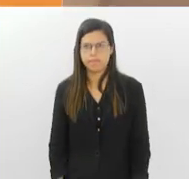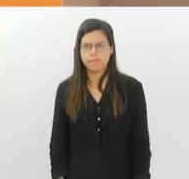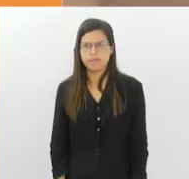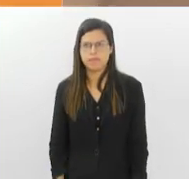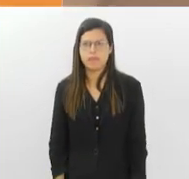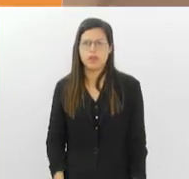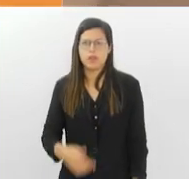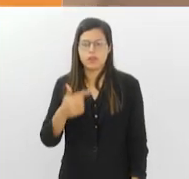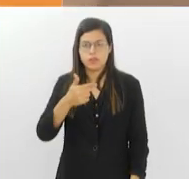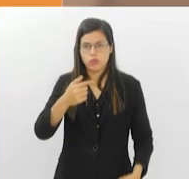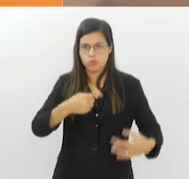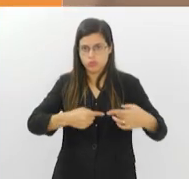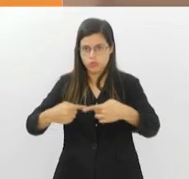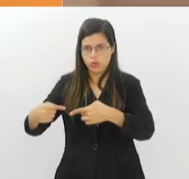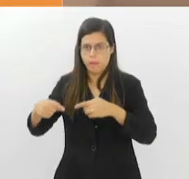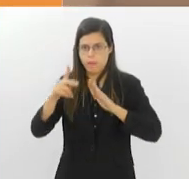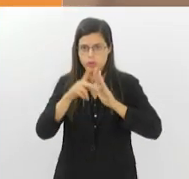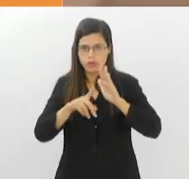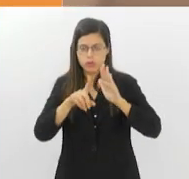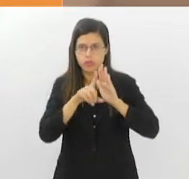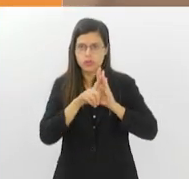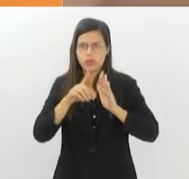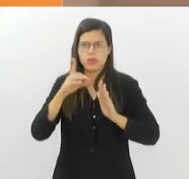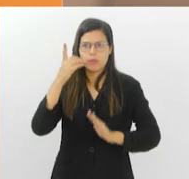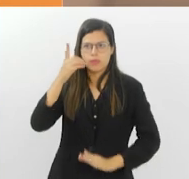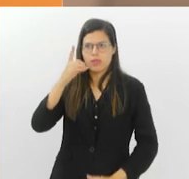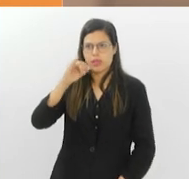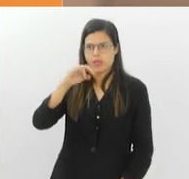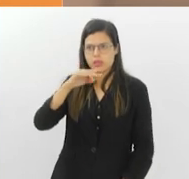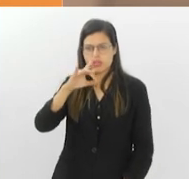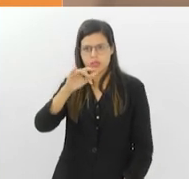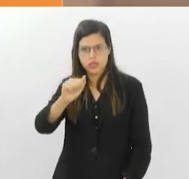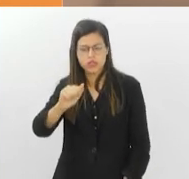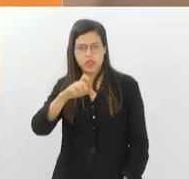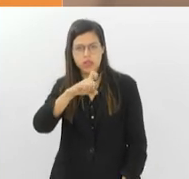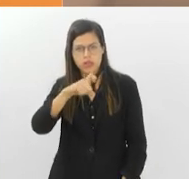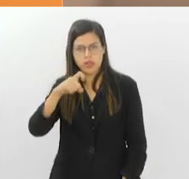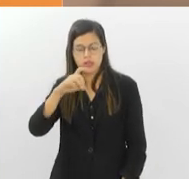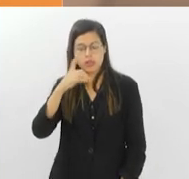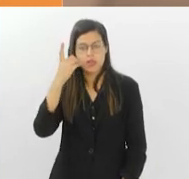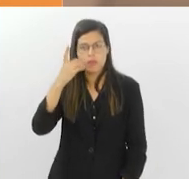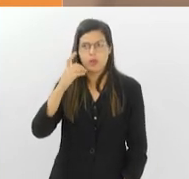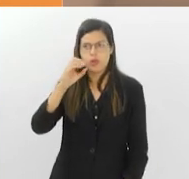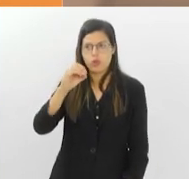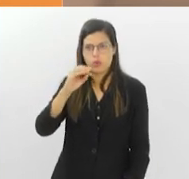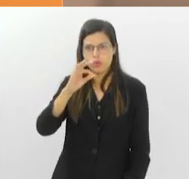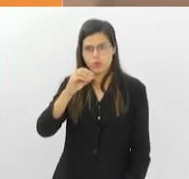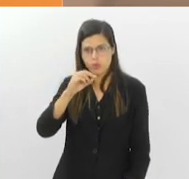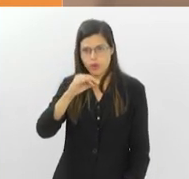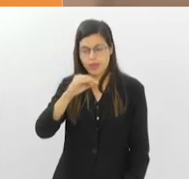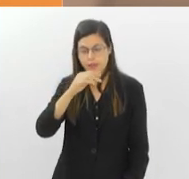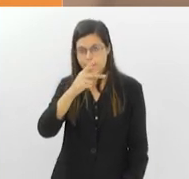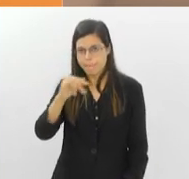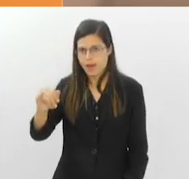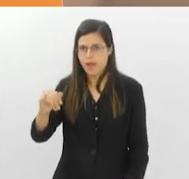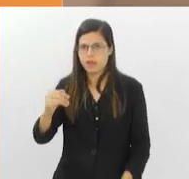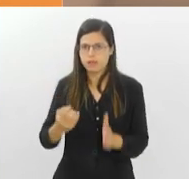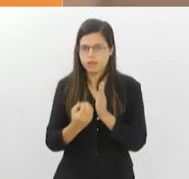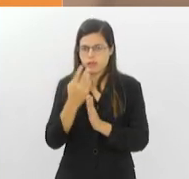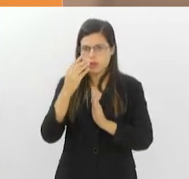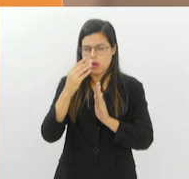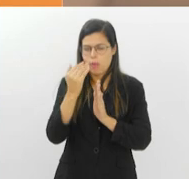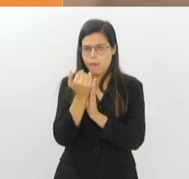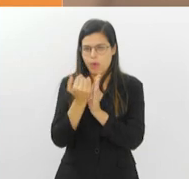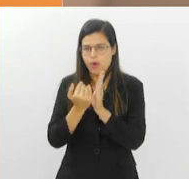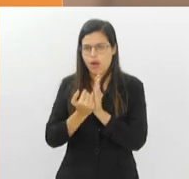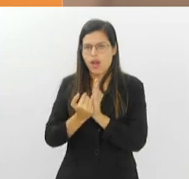Em segunda discussão, projeto da deputada Índia Armelau e do ex-deputado Otone de Paula Pai, que cria o programa Além dos